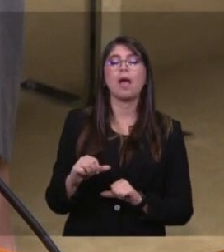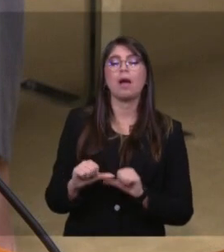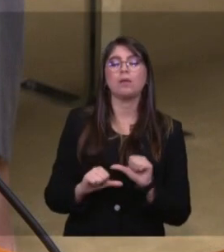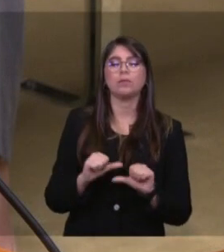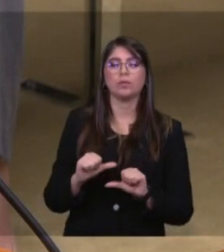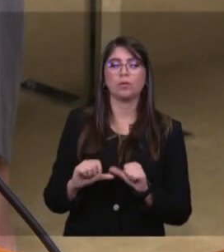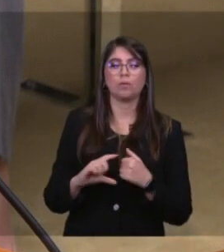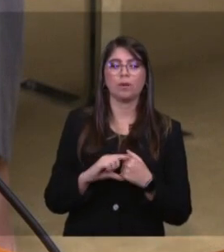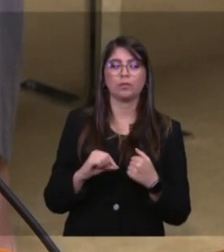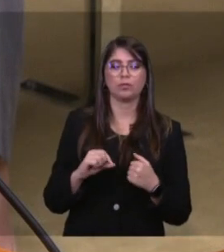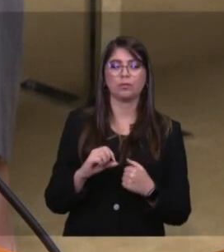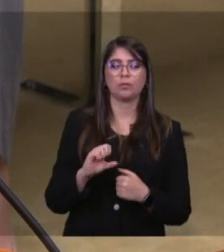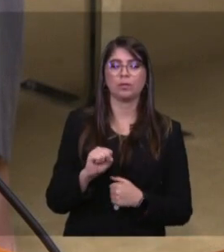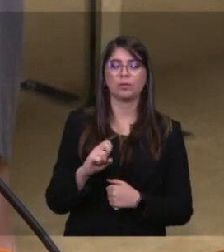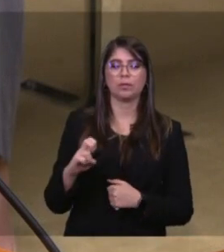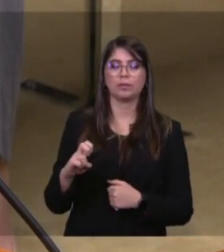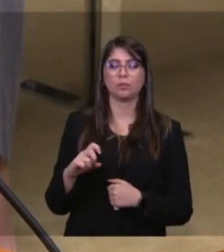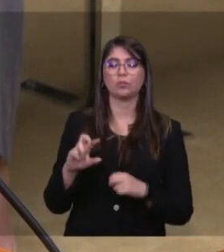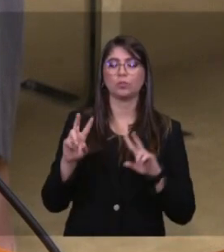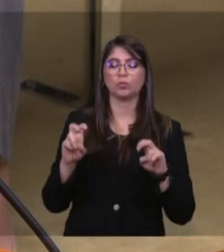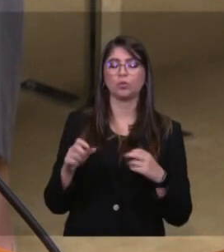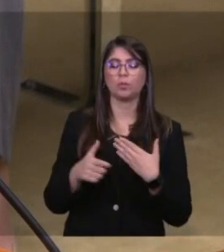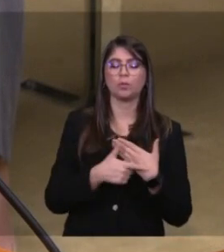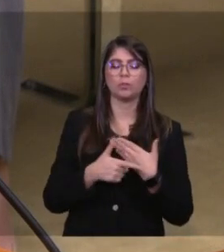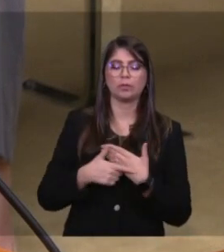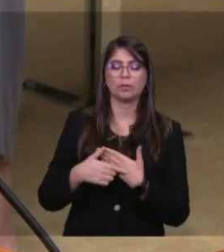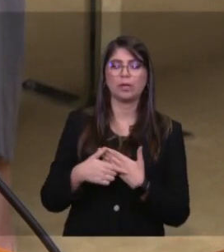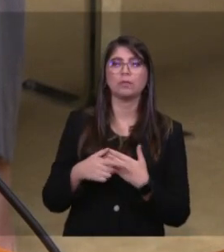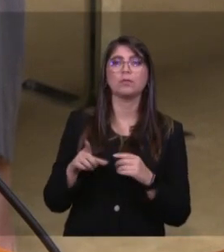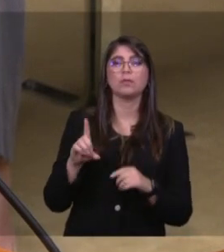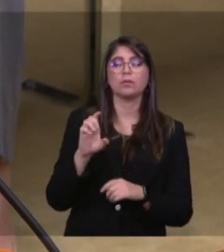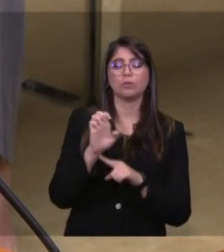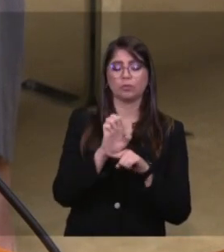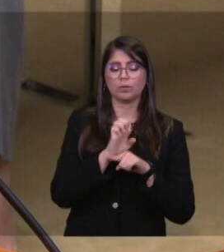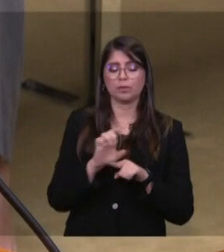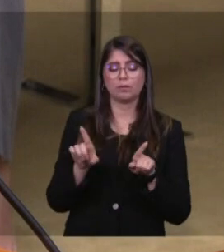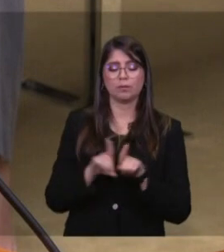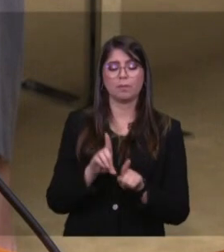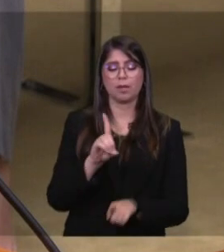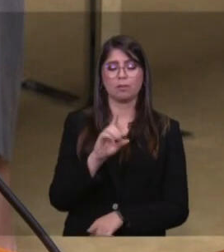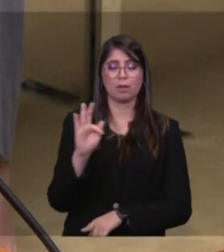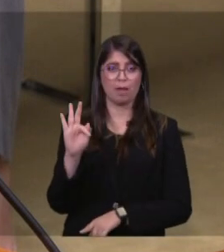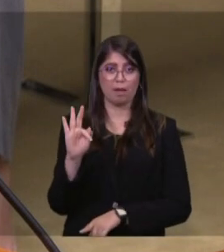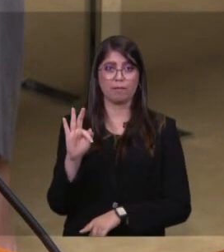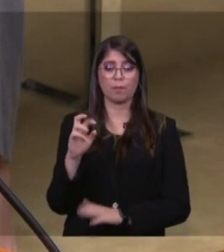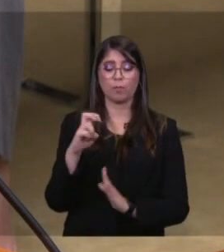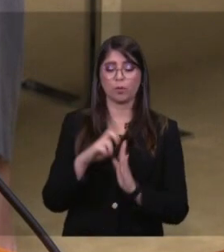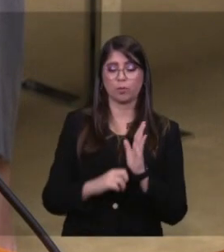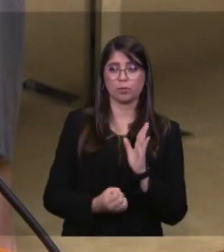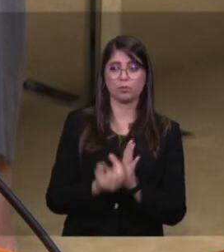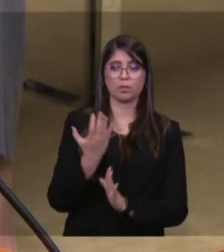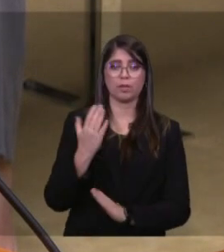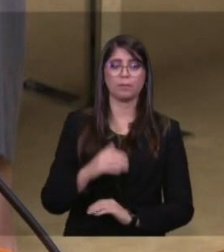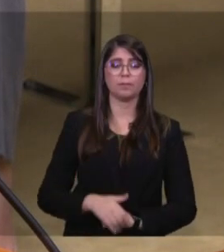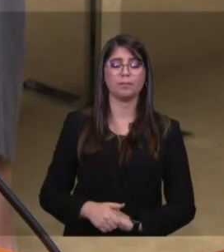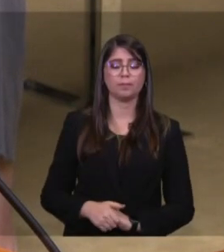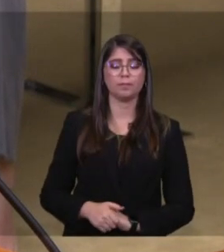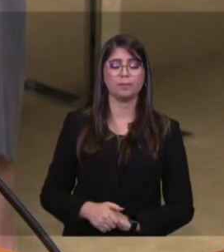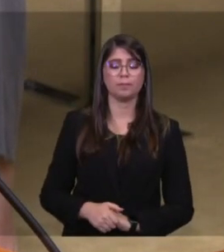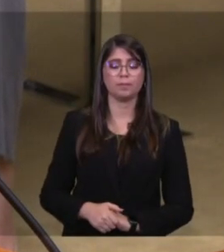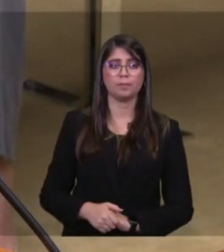Federal, que disciplina justamente a competência dos Estados e do Distrito Federal para instituir o imposto.